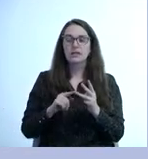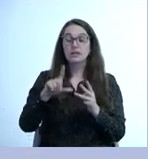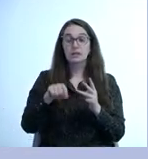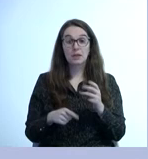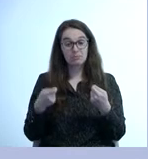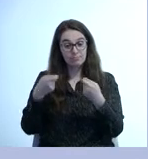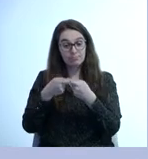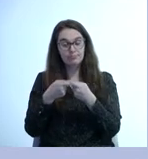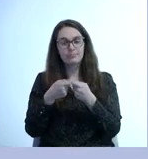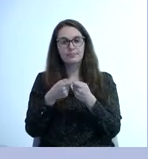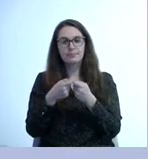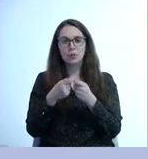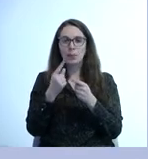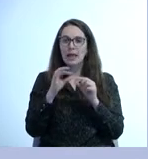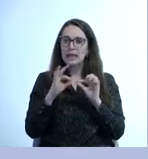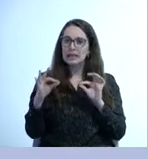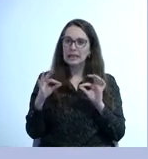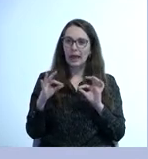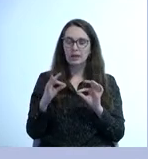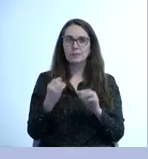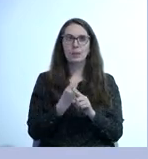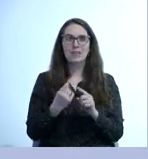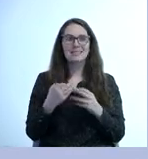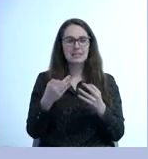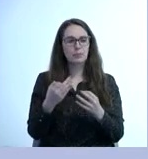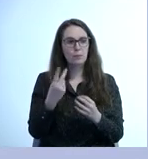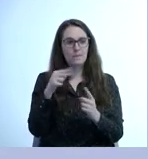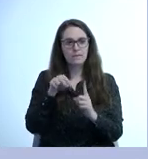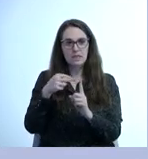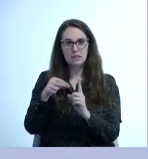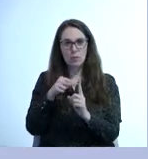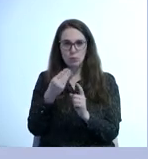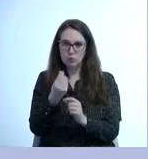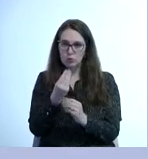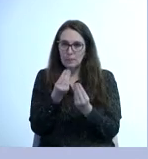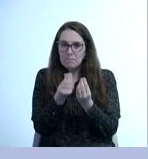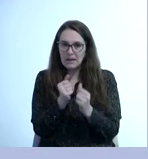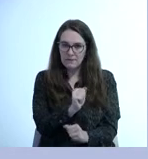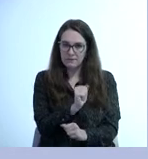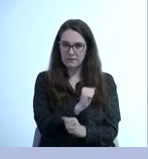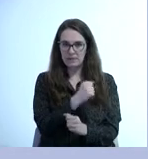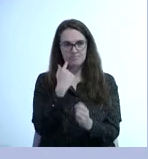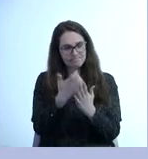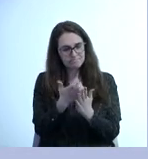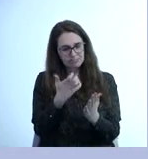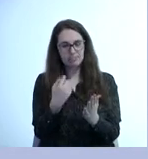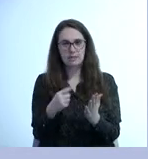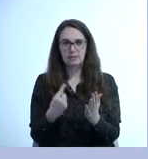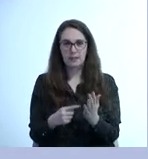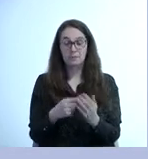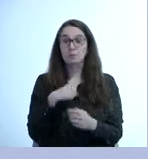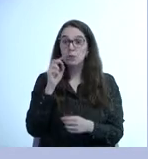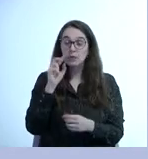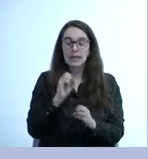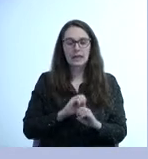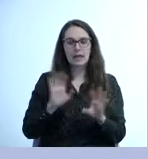têm uma linha constante que é muito uma visão própria do João Luís. E essa linha é muito clara